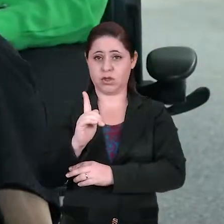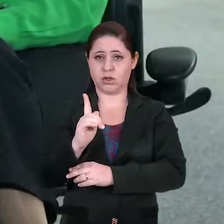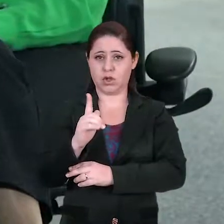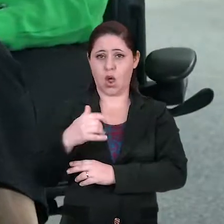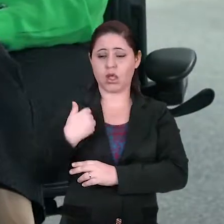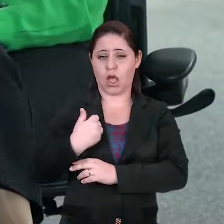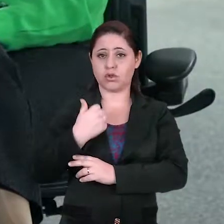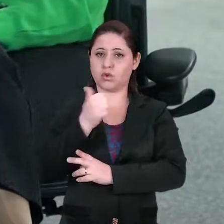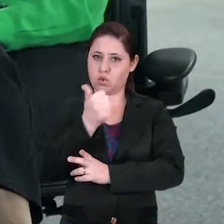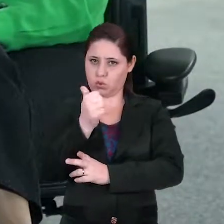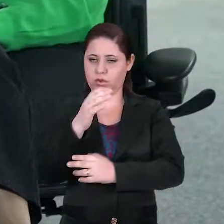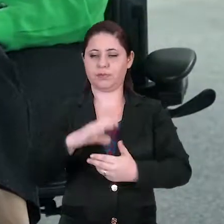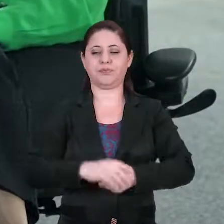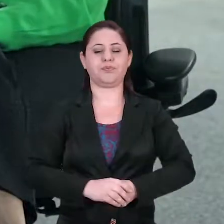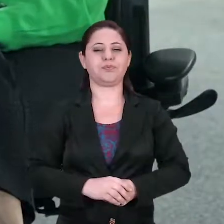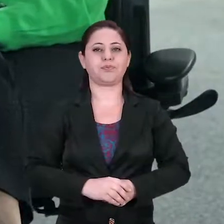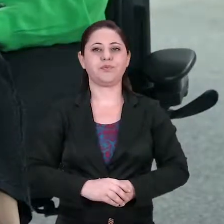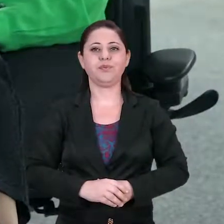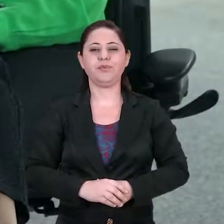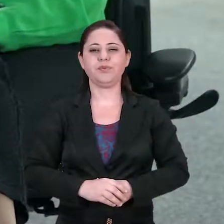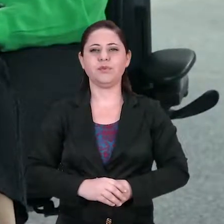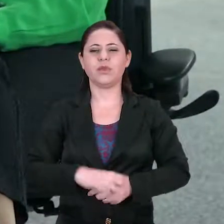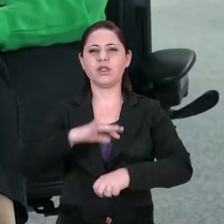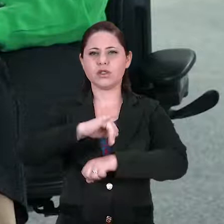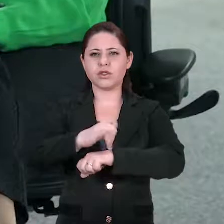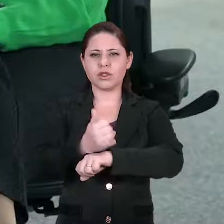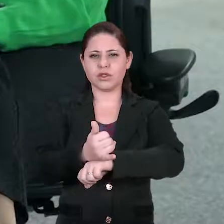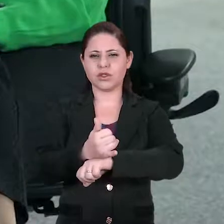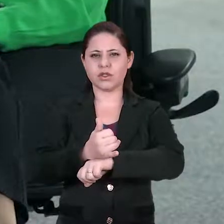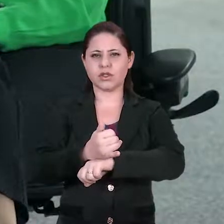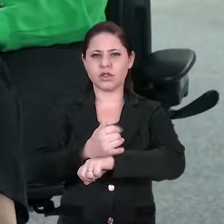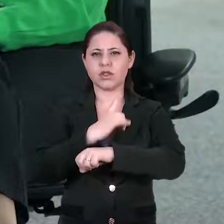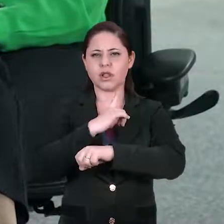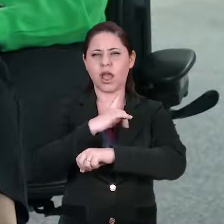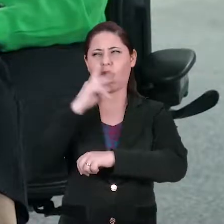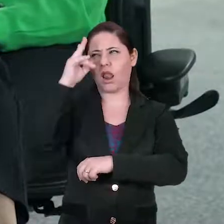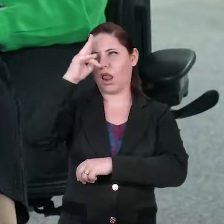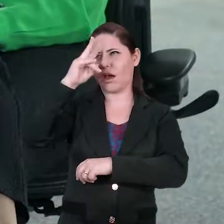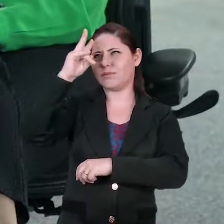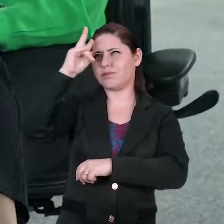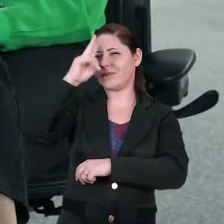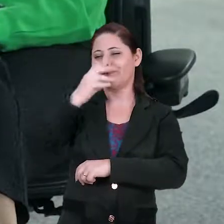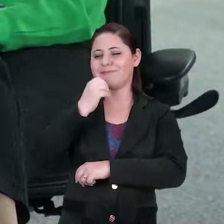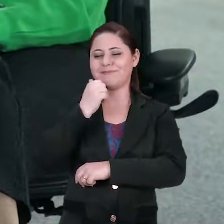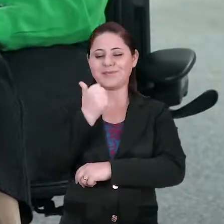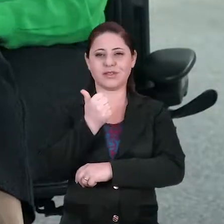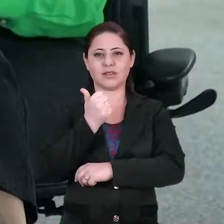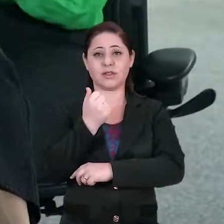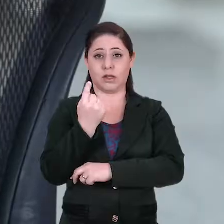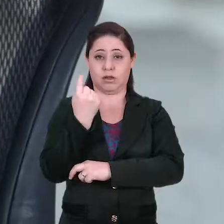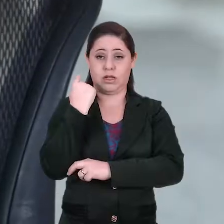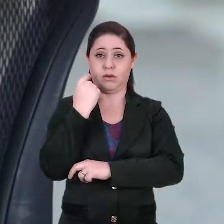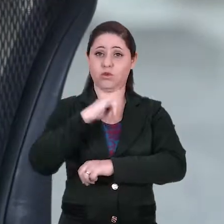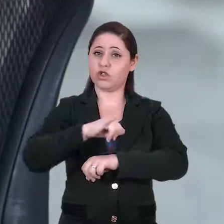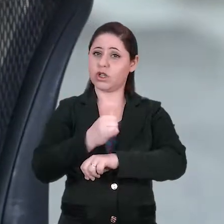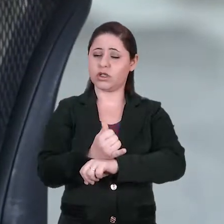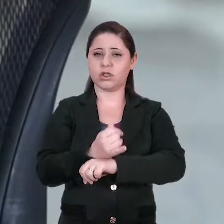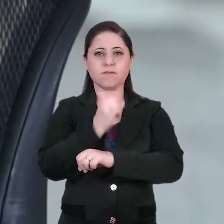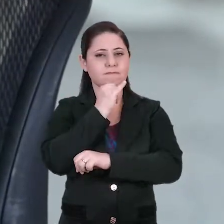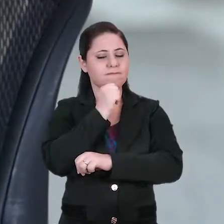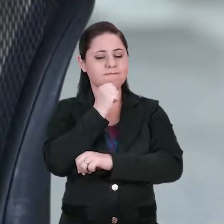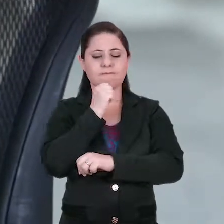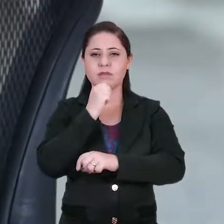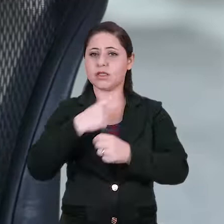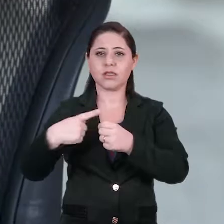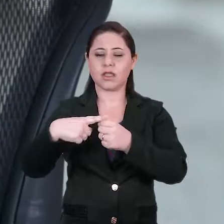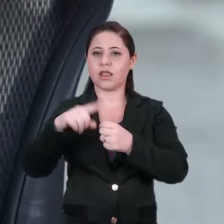vim para Campo Grande. Veio para Campo Grande quantos anos? 11 anos. 11 anos. E de Jardim também tenho ótimas recordações. Naquela época, Jardim não